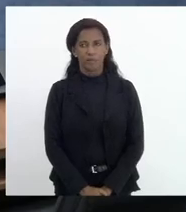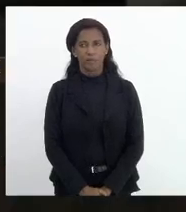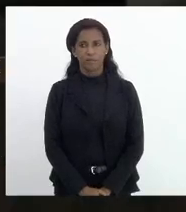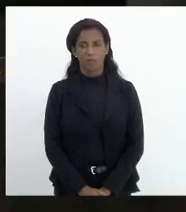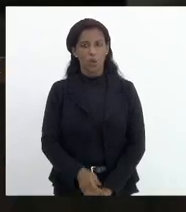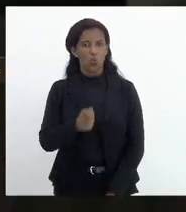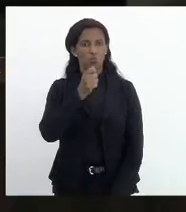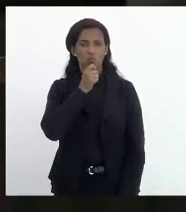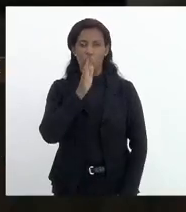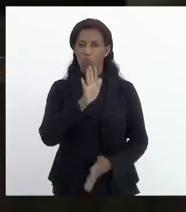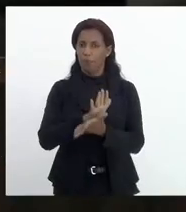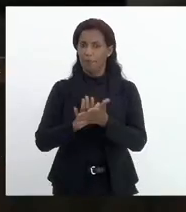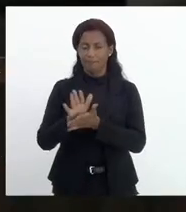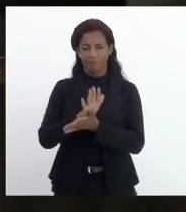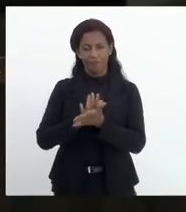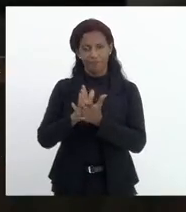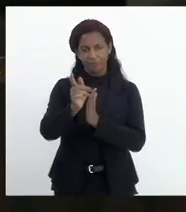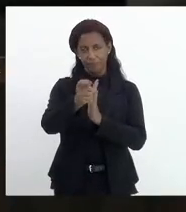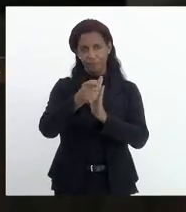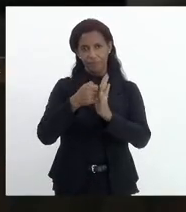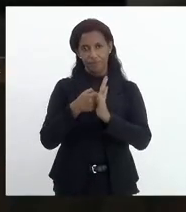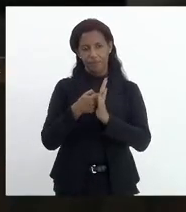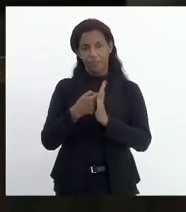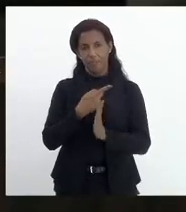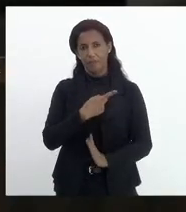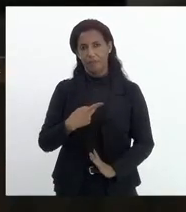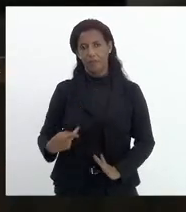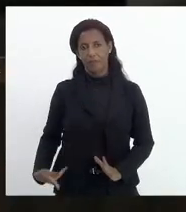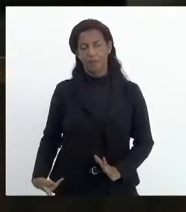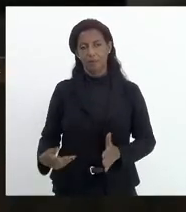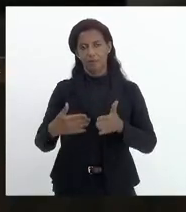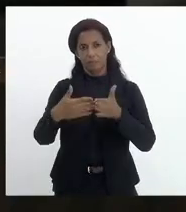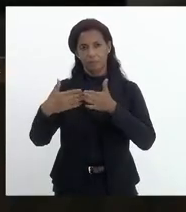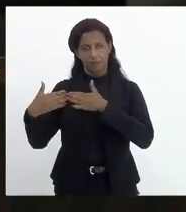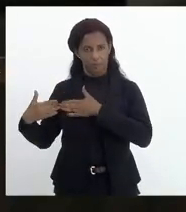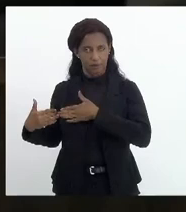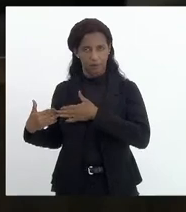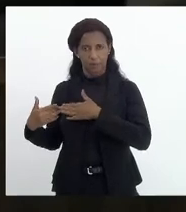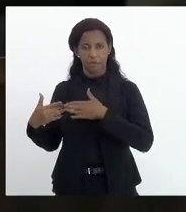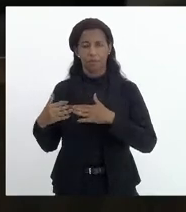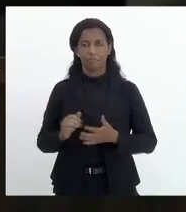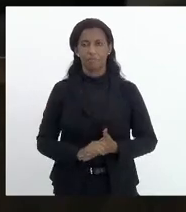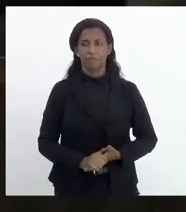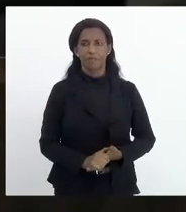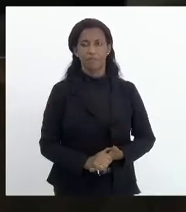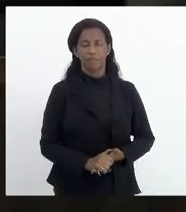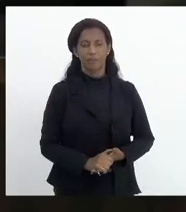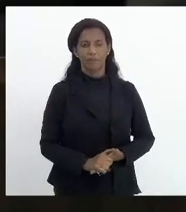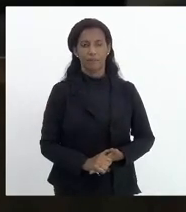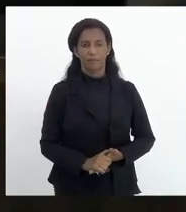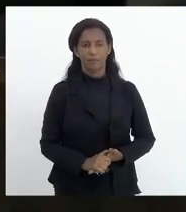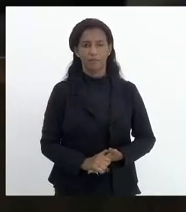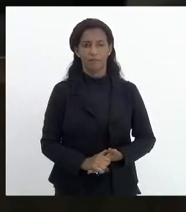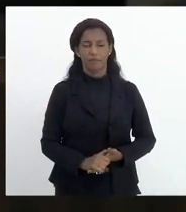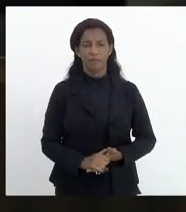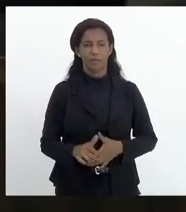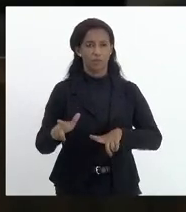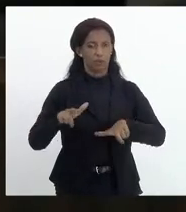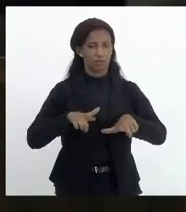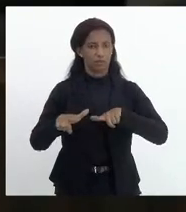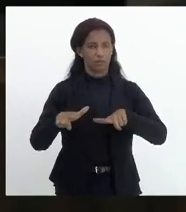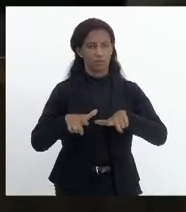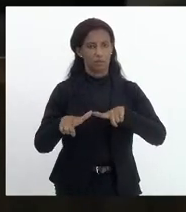e não havendo mais oradores inscritos a presidência suspende apresente os presentes